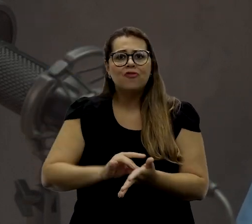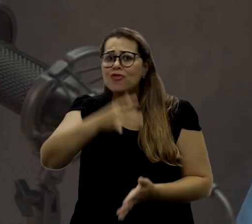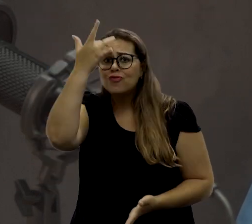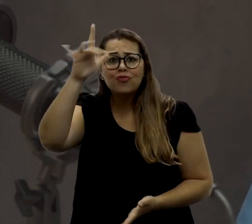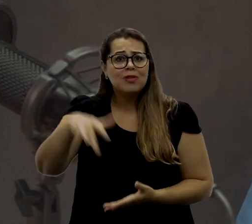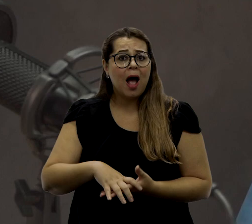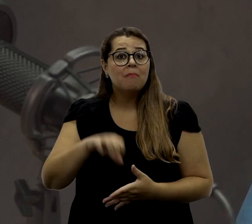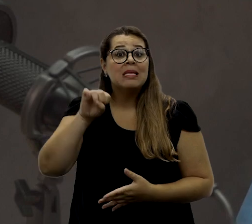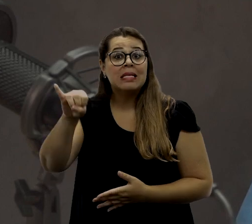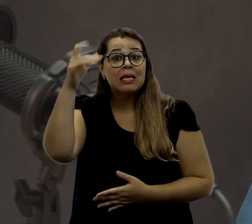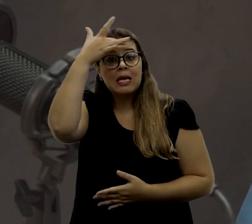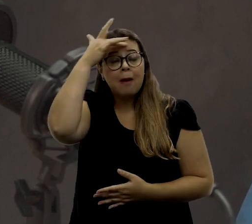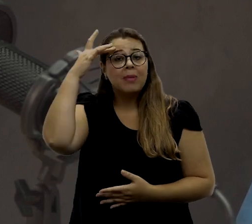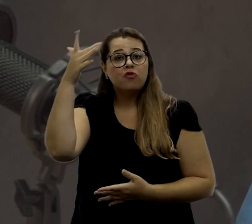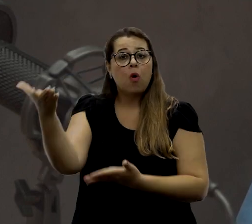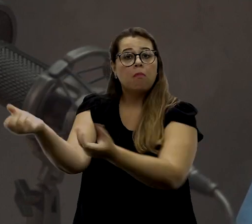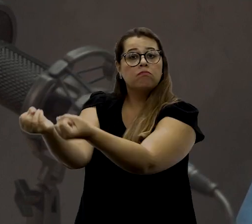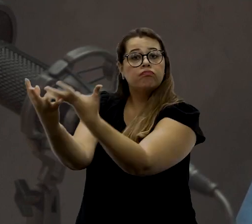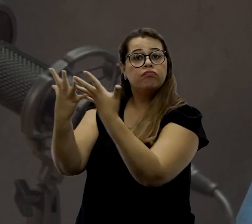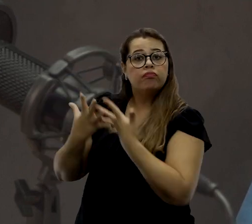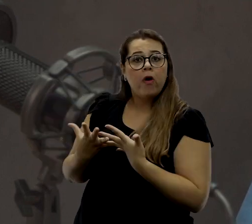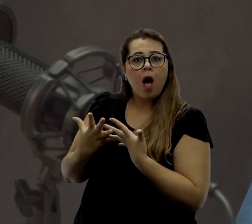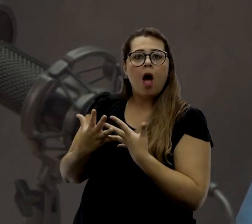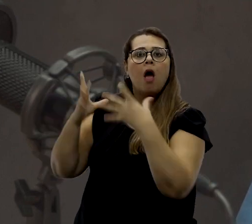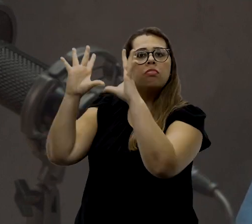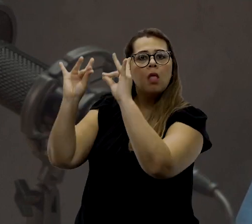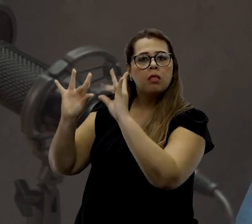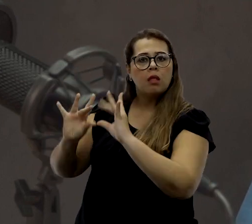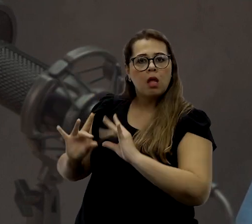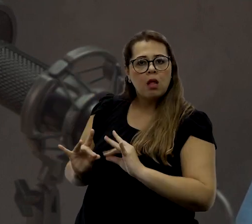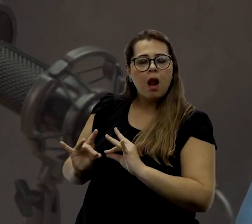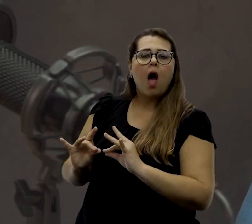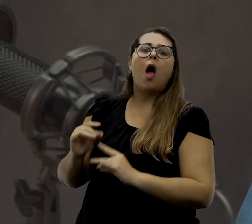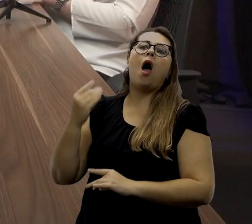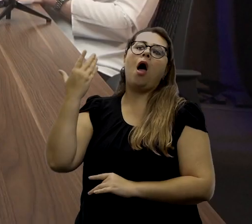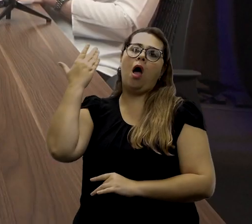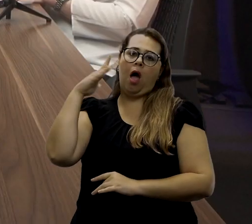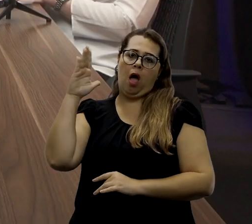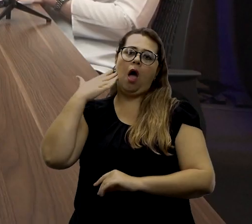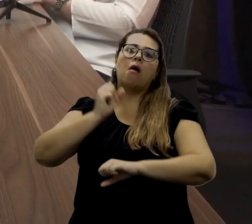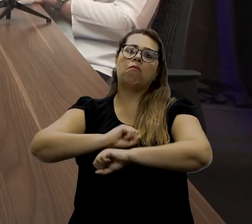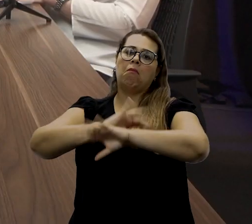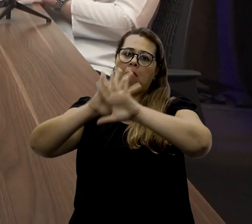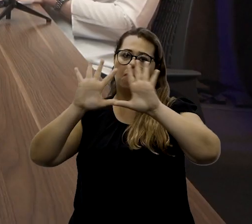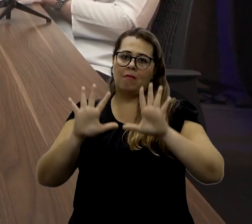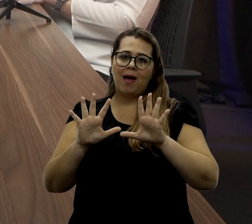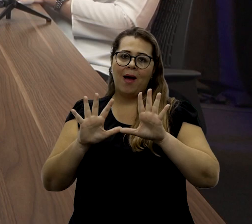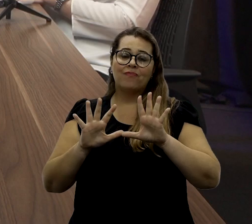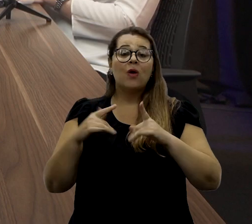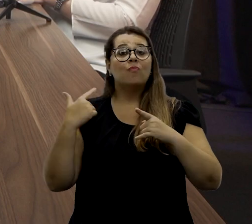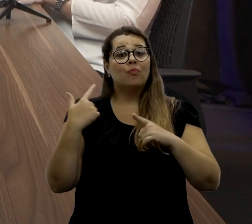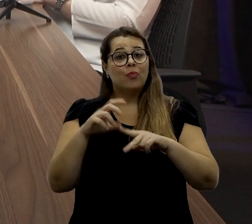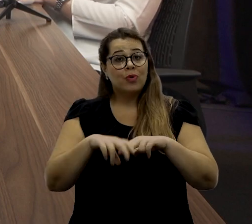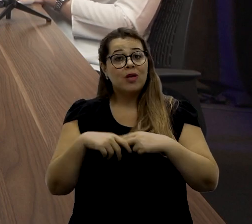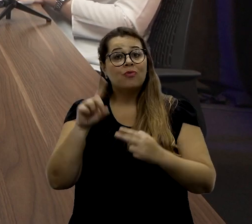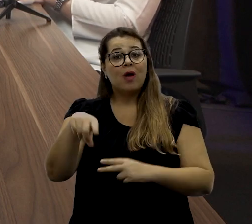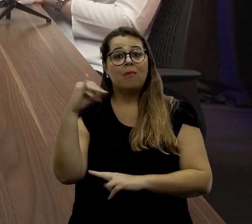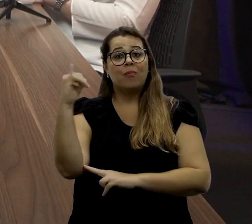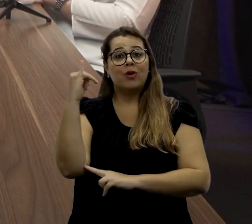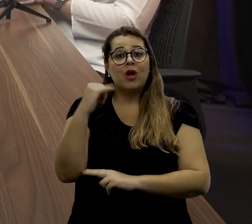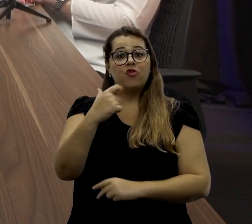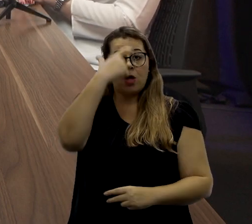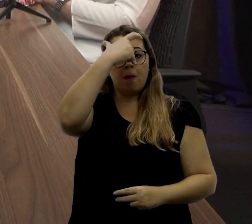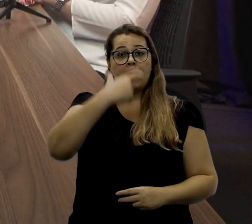e a gente só vai saber ouvindo a pessoa, né? Então, a família e os amigos, eles precisam estar naquele papel de